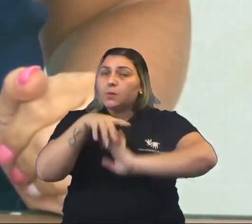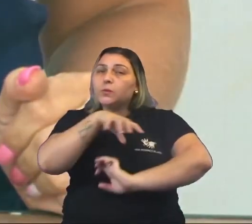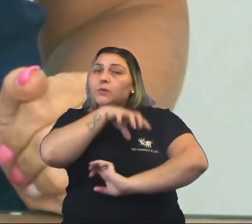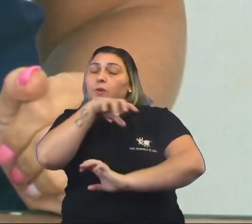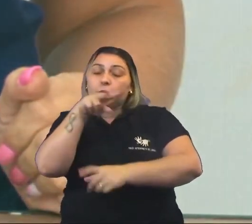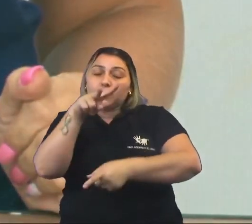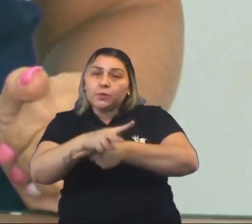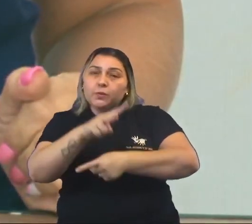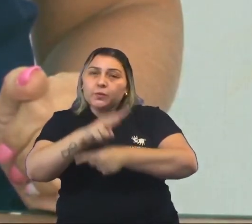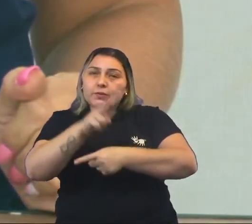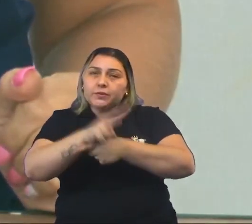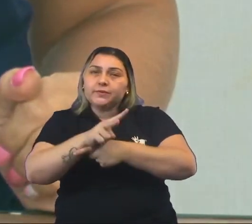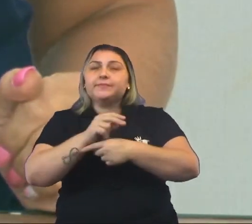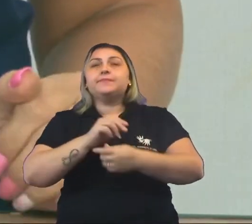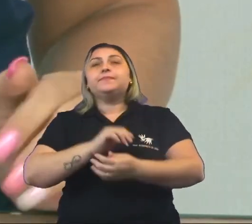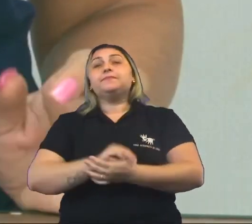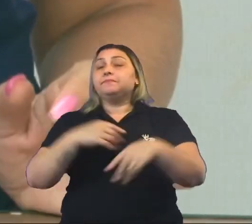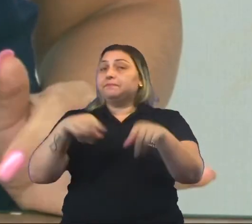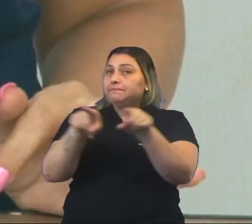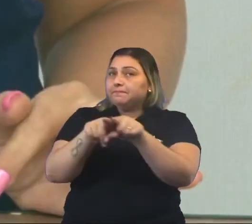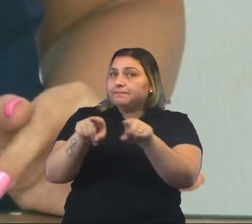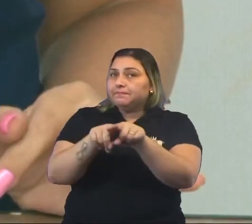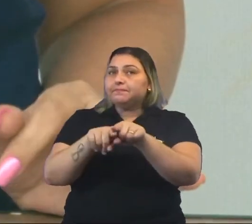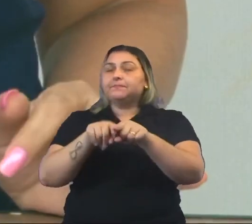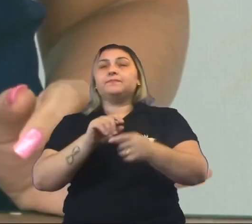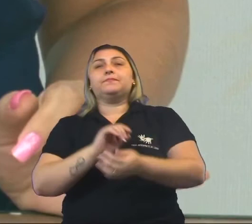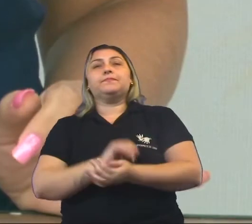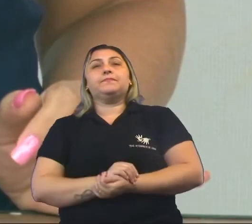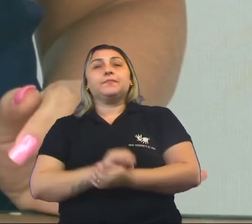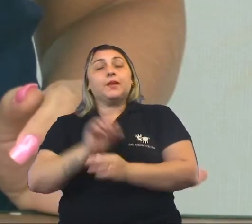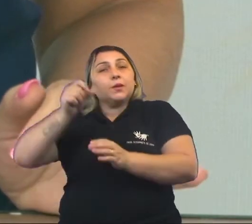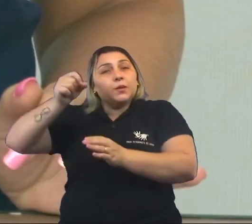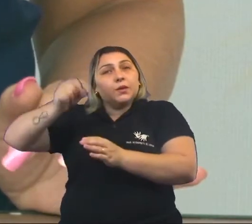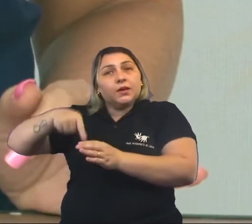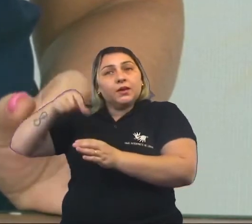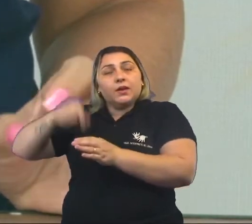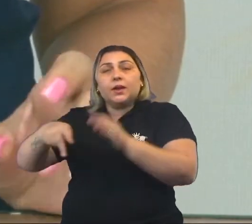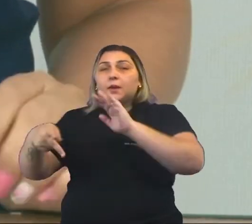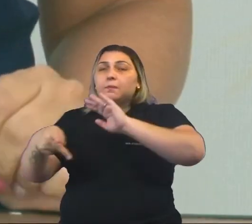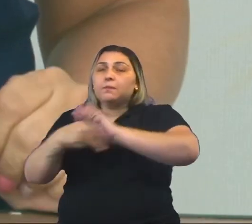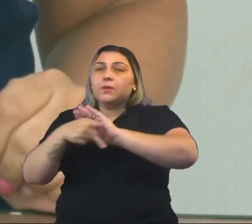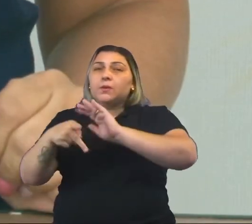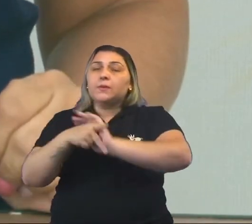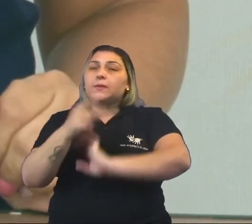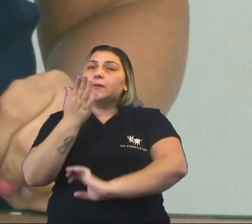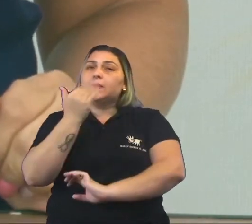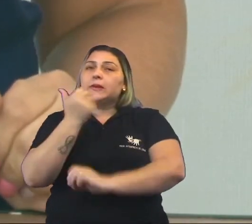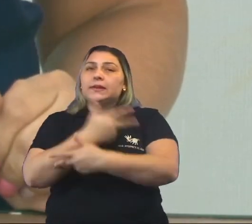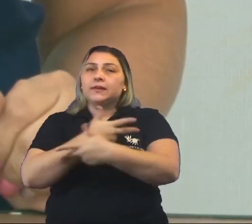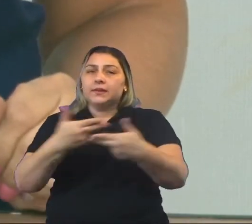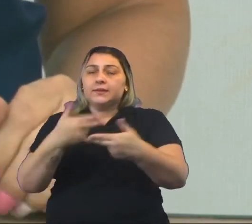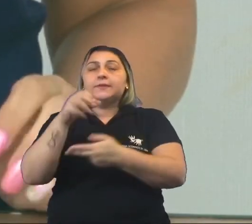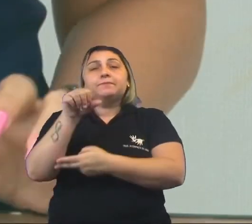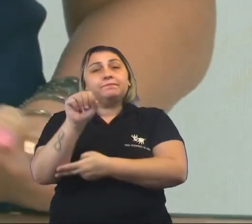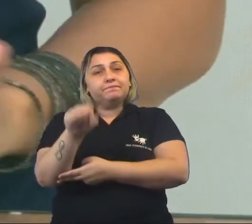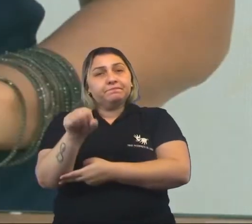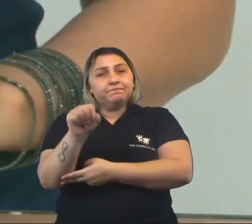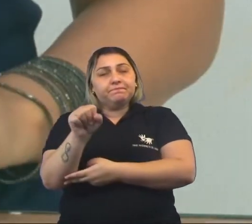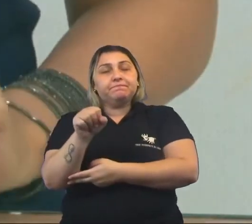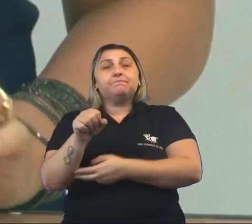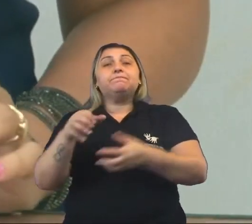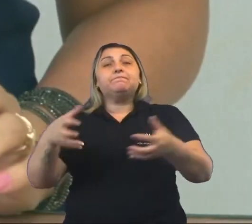animais, eles também plantavam seus próprios alimentos. Sim,